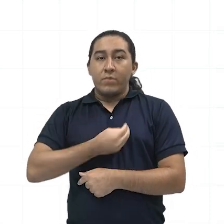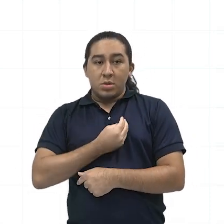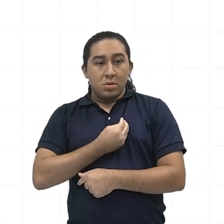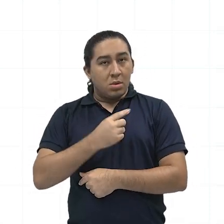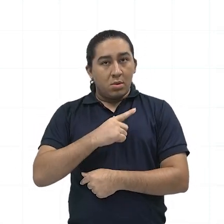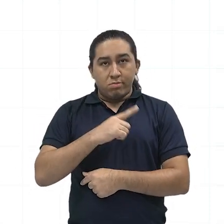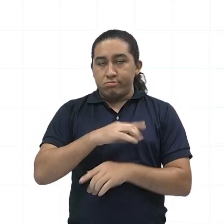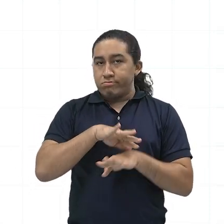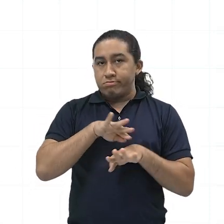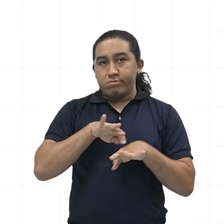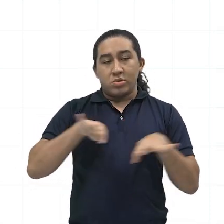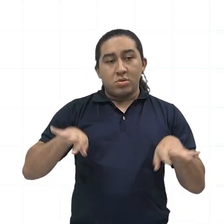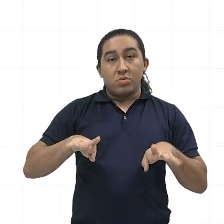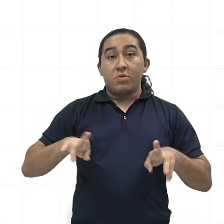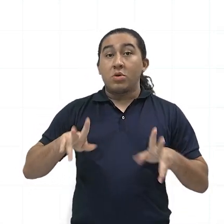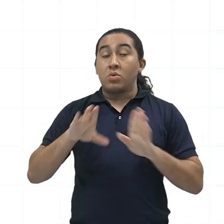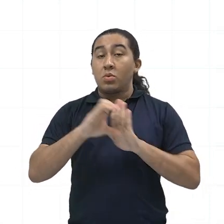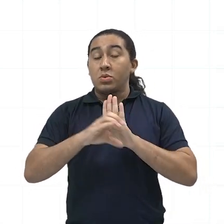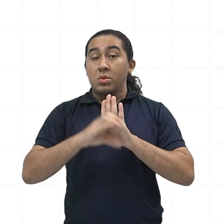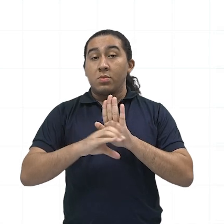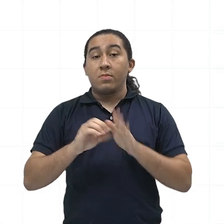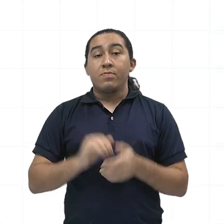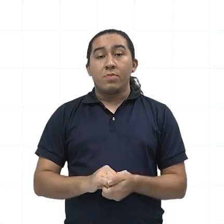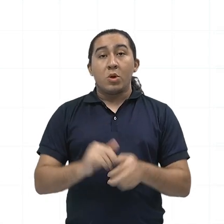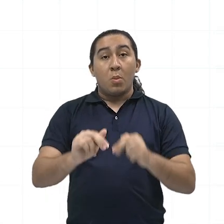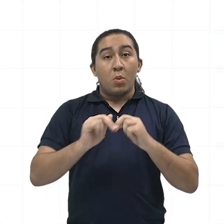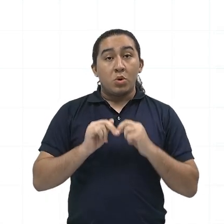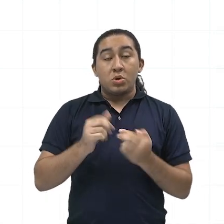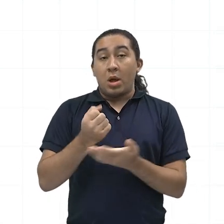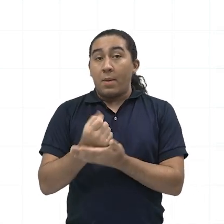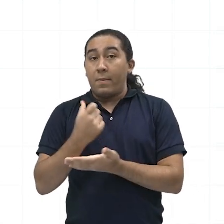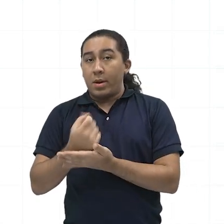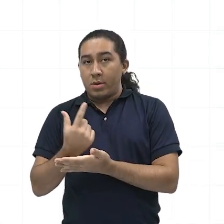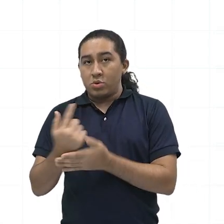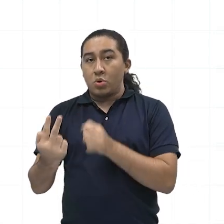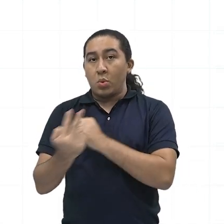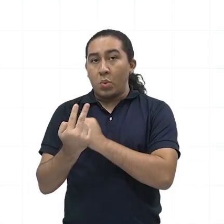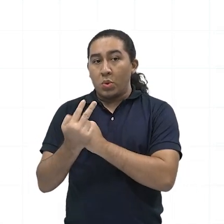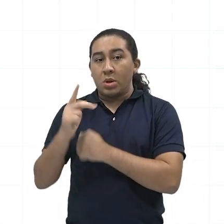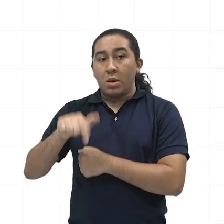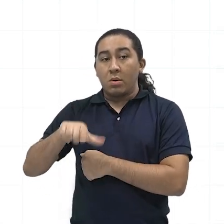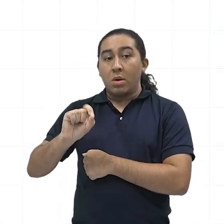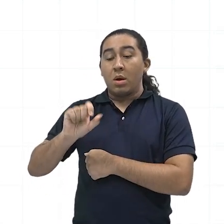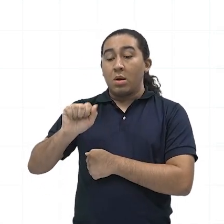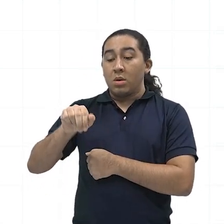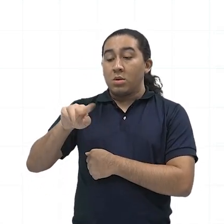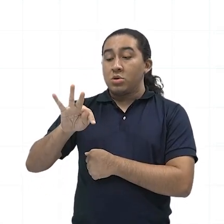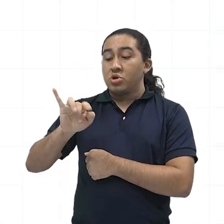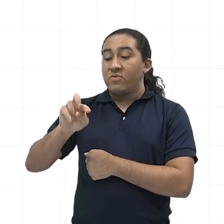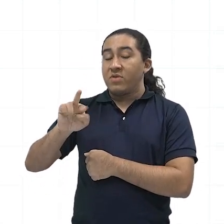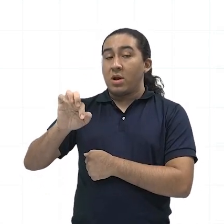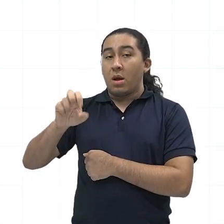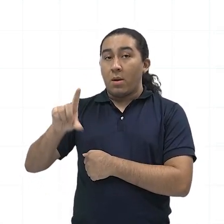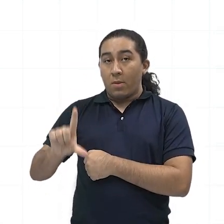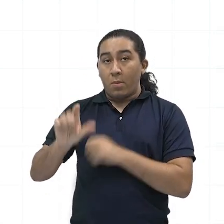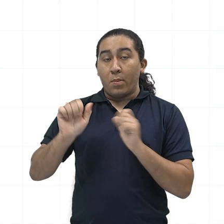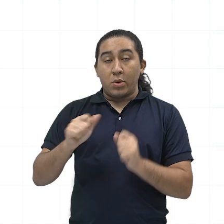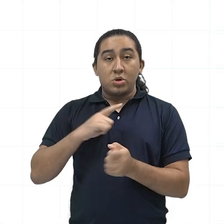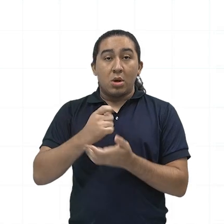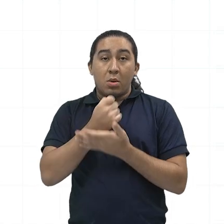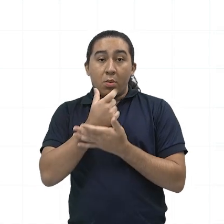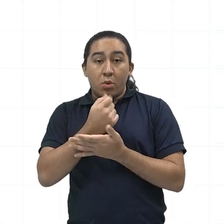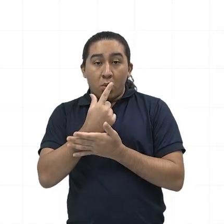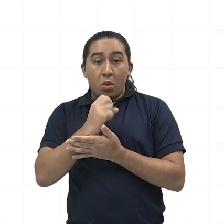técnico do remédio, né, que vai tratar é chamado antiviral, que pode ser por via oral